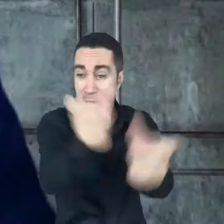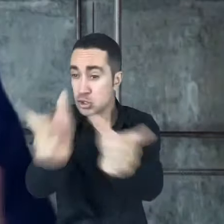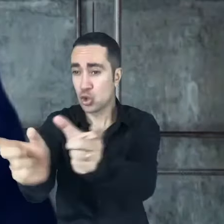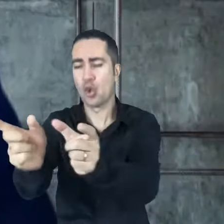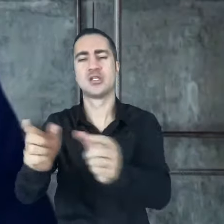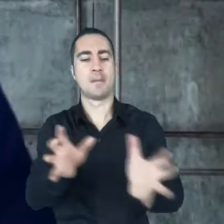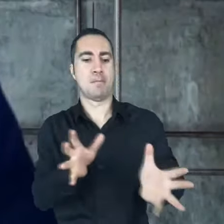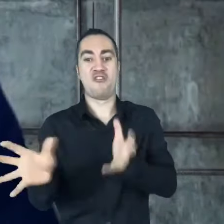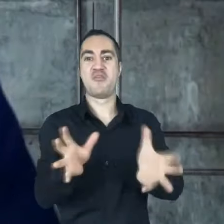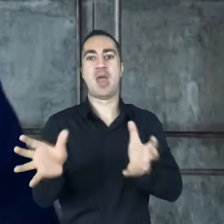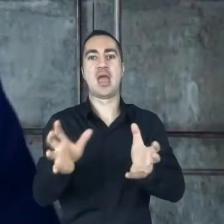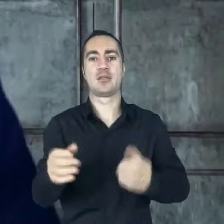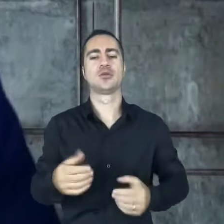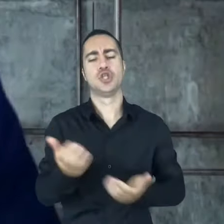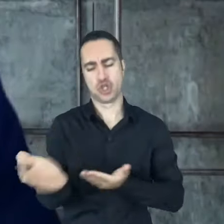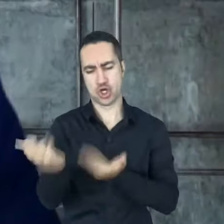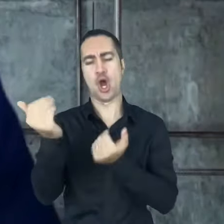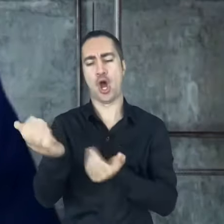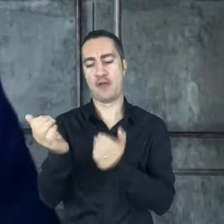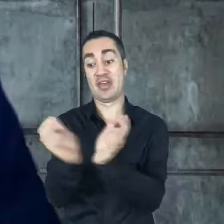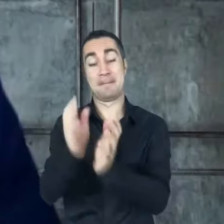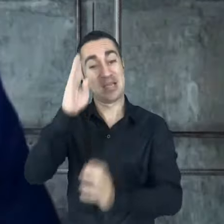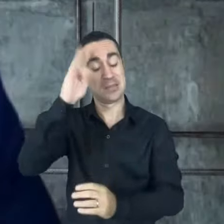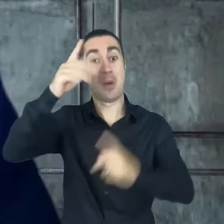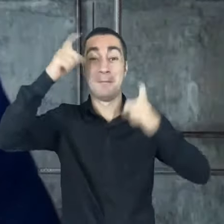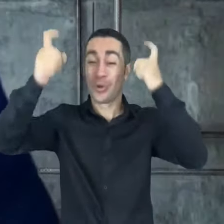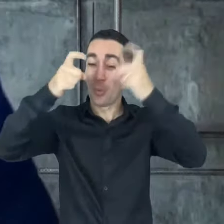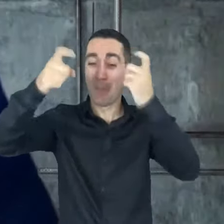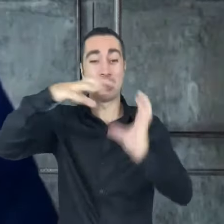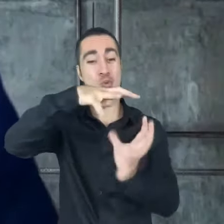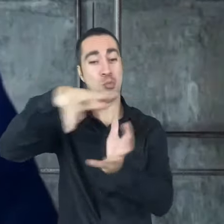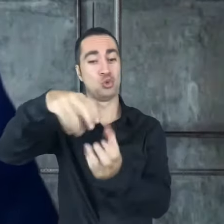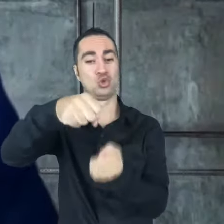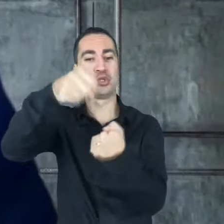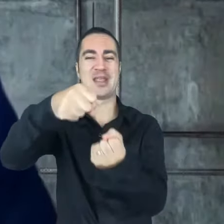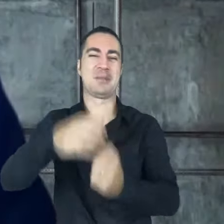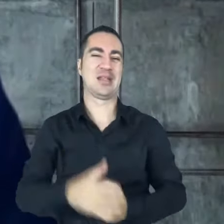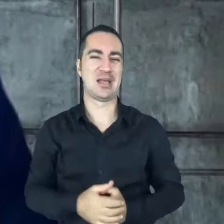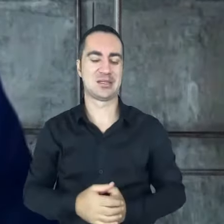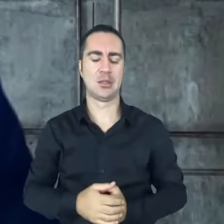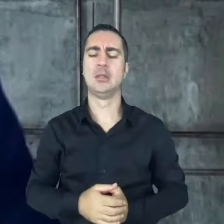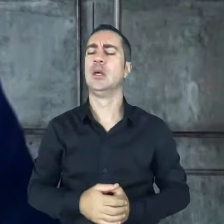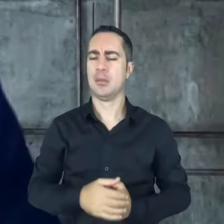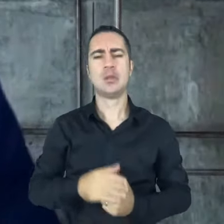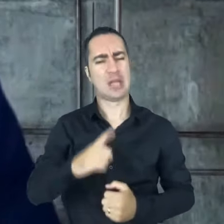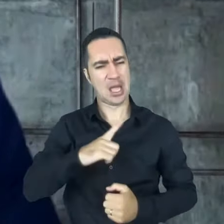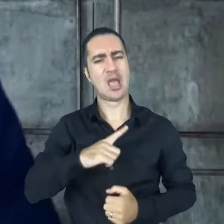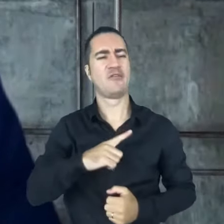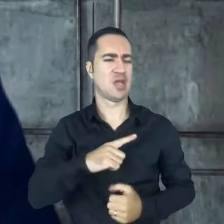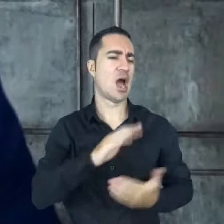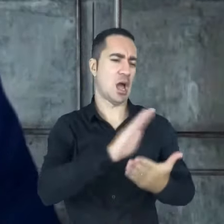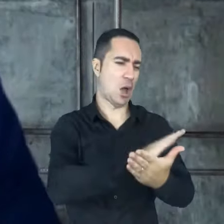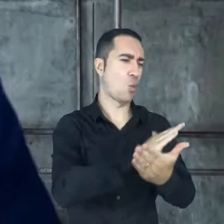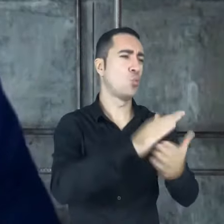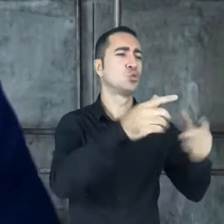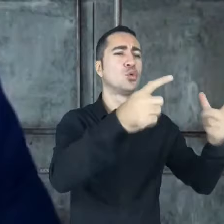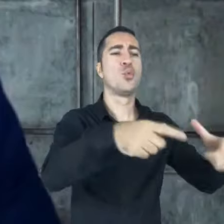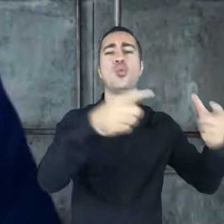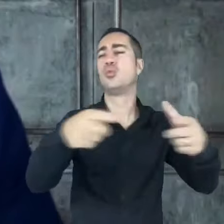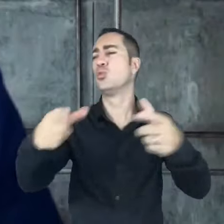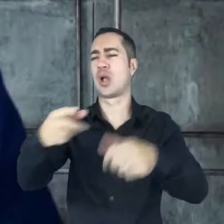de jovens, principalmente, muito fortes ali, povos indígenas de vários lugares do mundo,